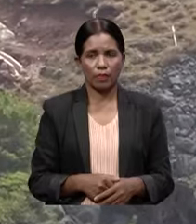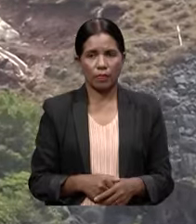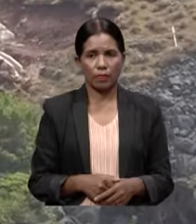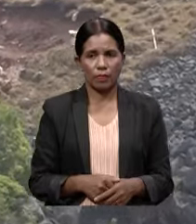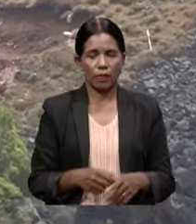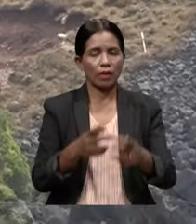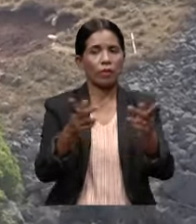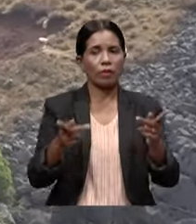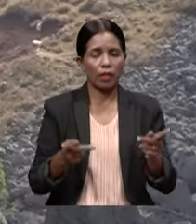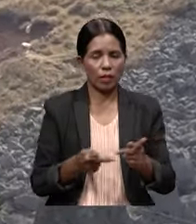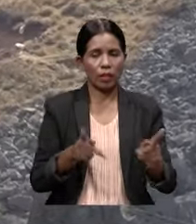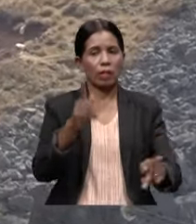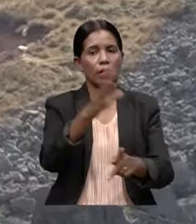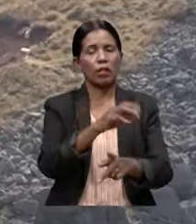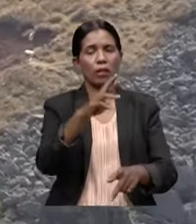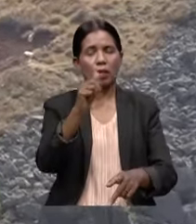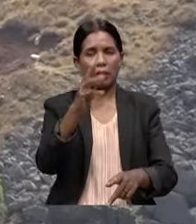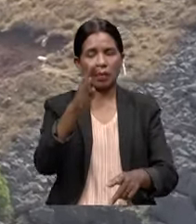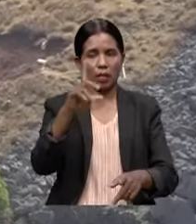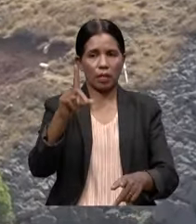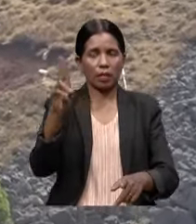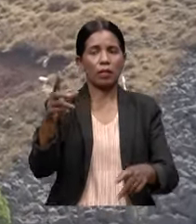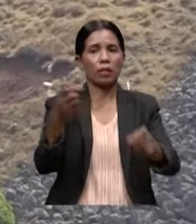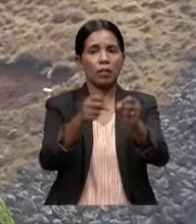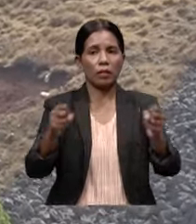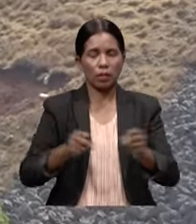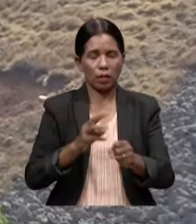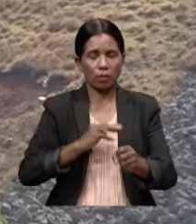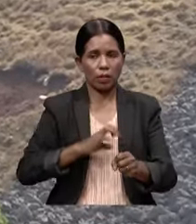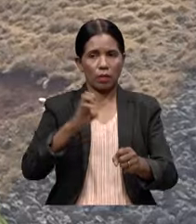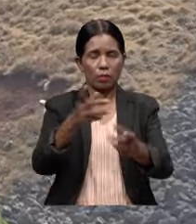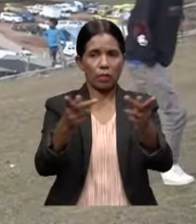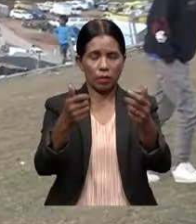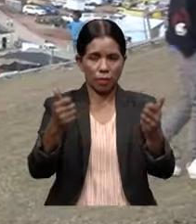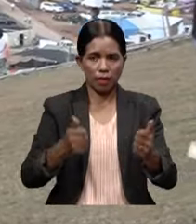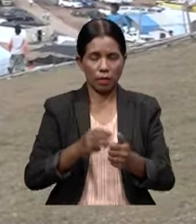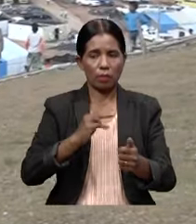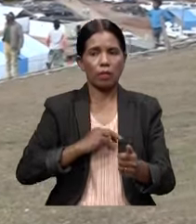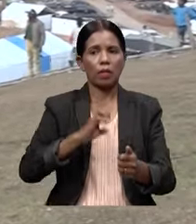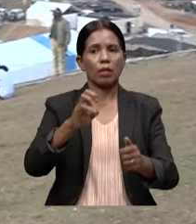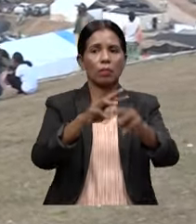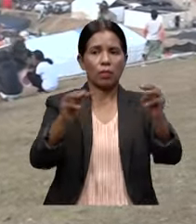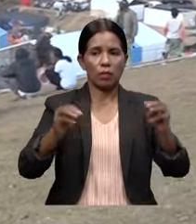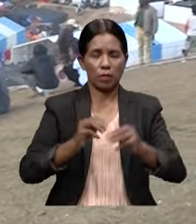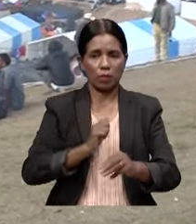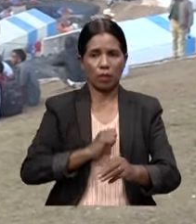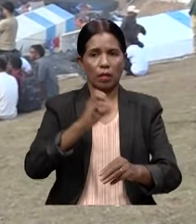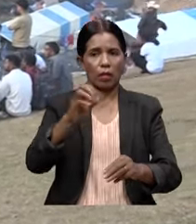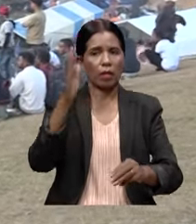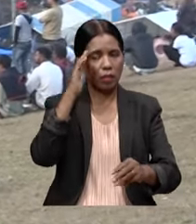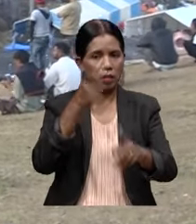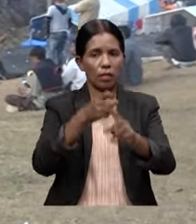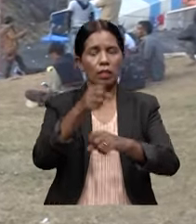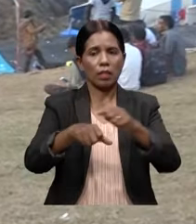Fat in turismo comunitário Rabilau neve pertence ba suku Mobisi, posto administrativo Mobisi, município Ainaru, conhecido Tebes